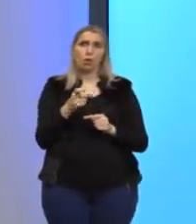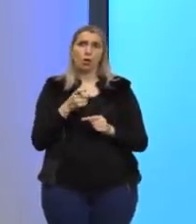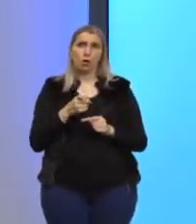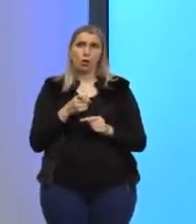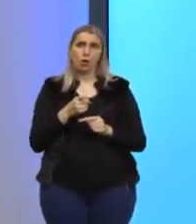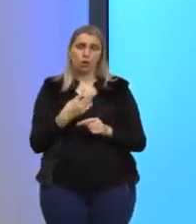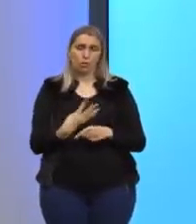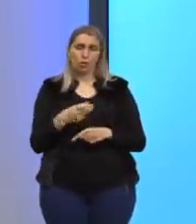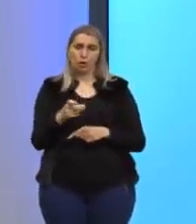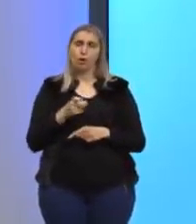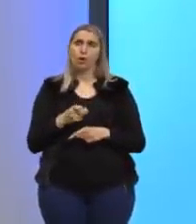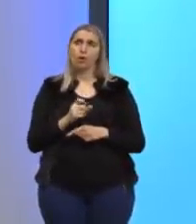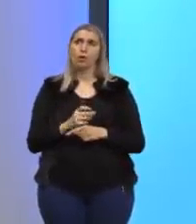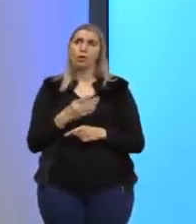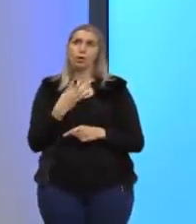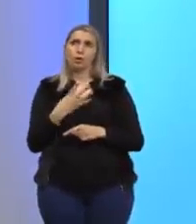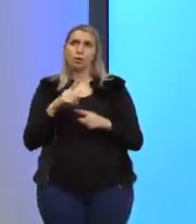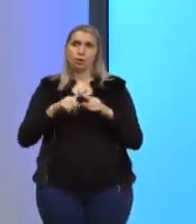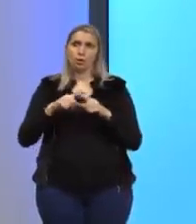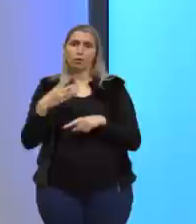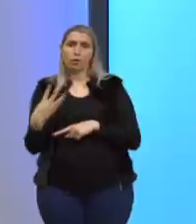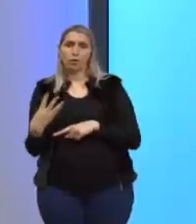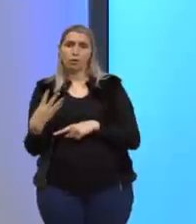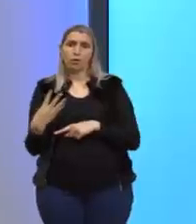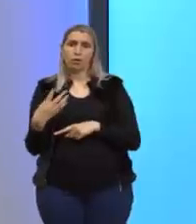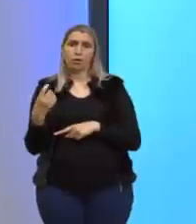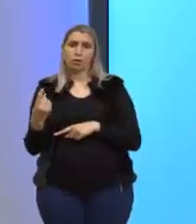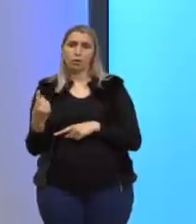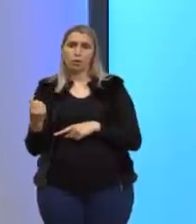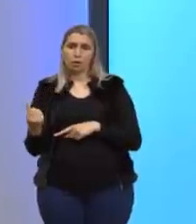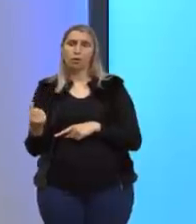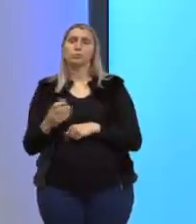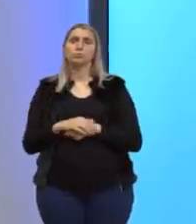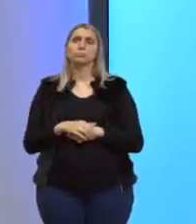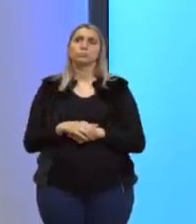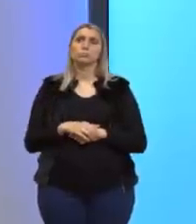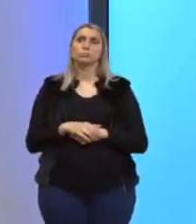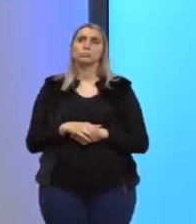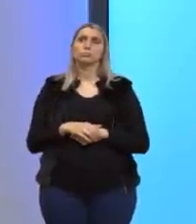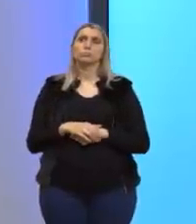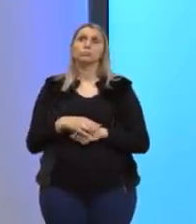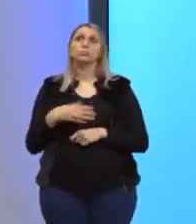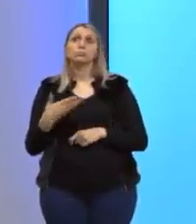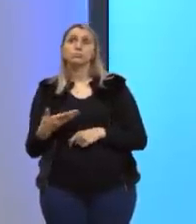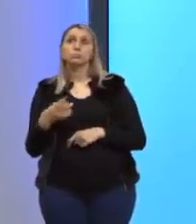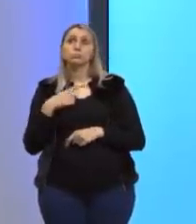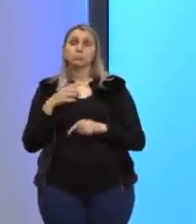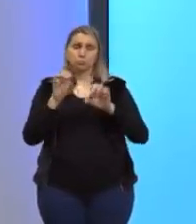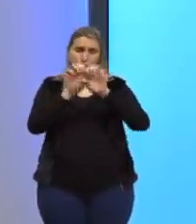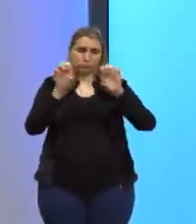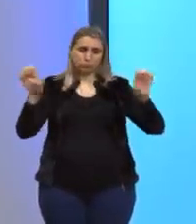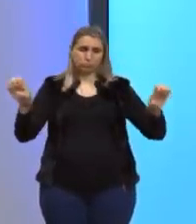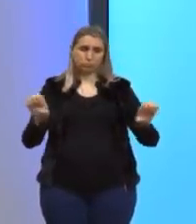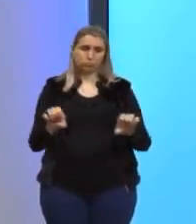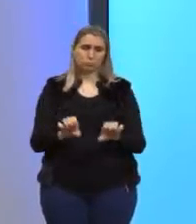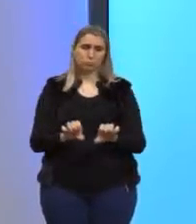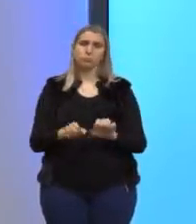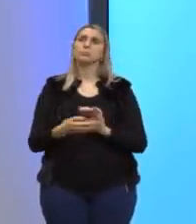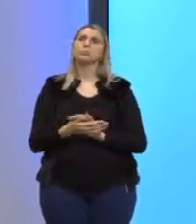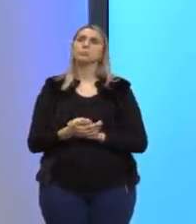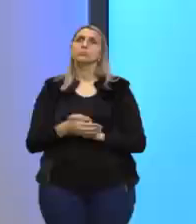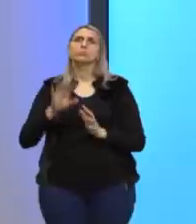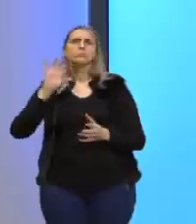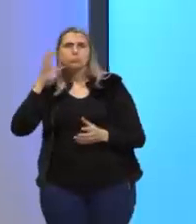que dá 4x, e o 4 multiplica o 4, que dá 16. E aí nós temos uma equação. Uma equação a